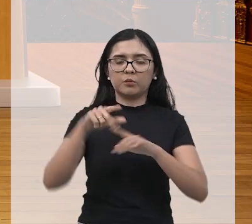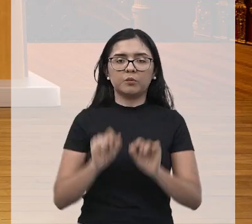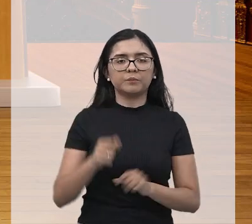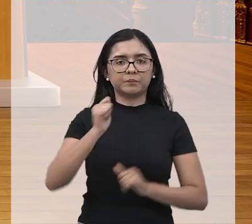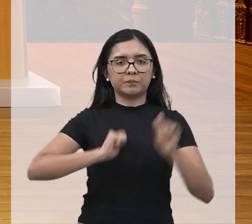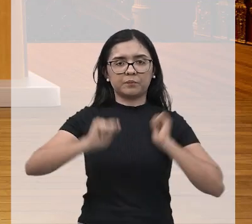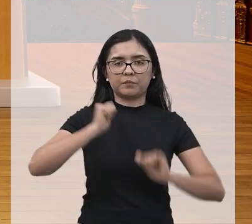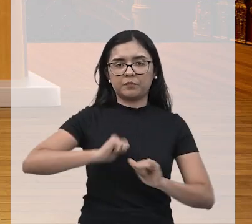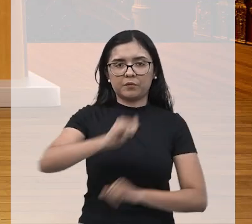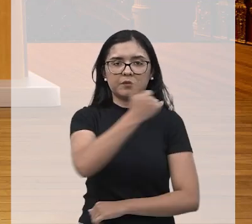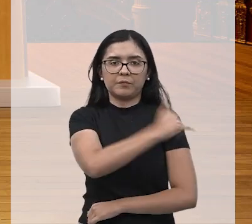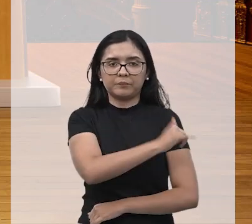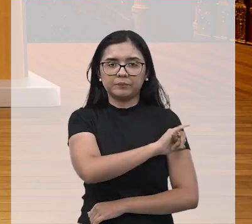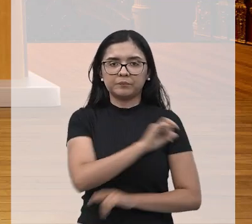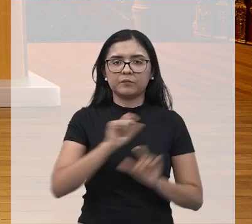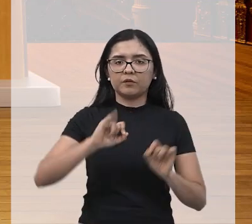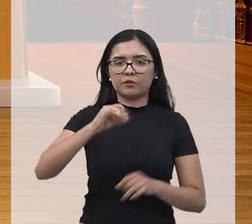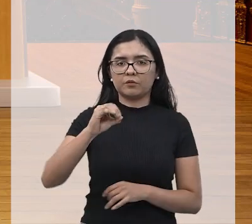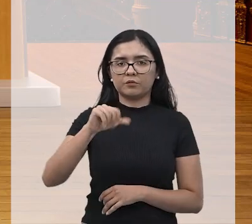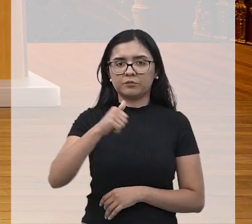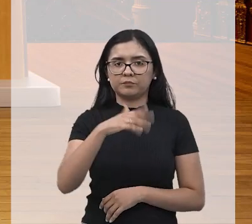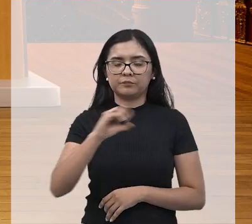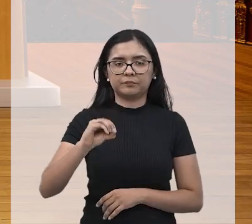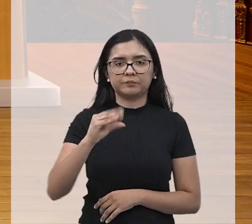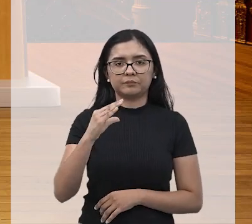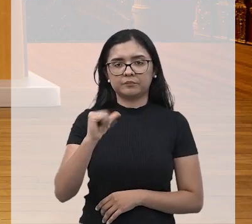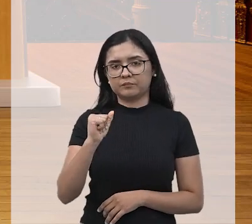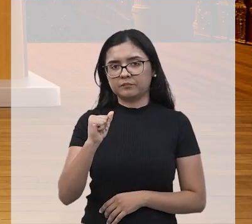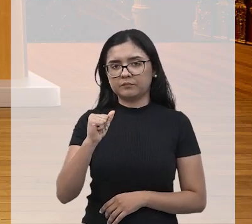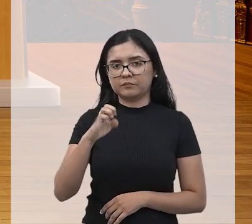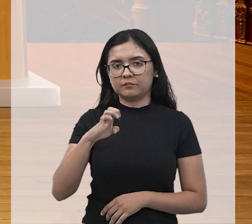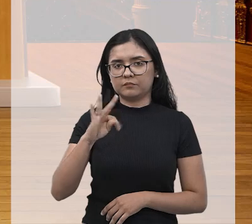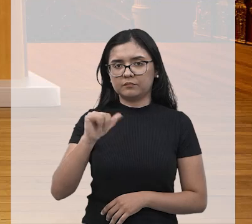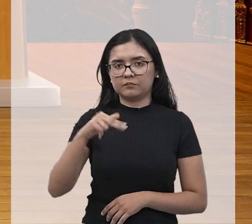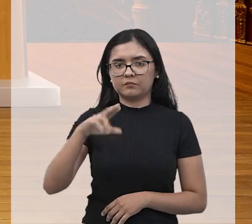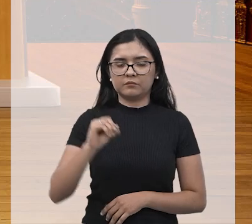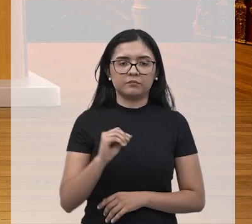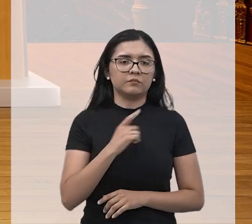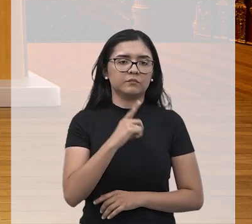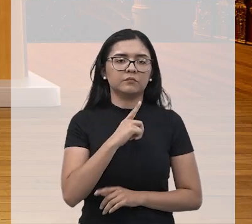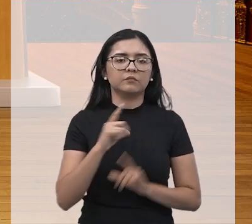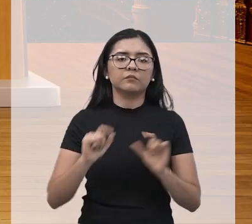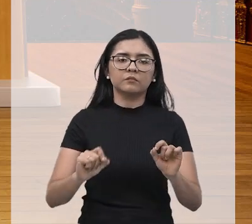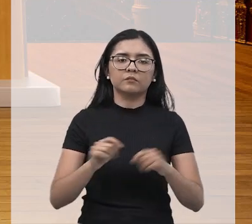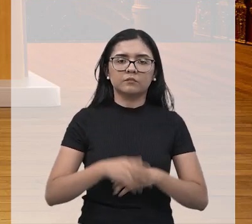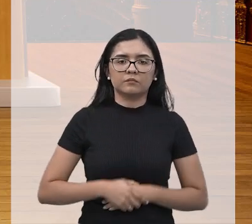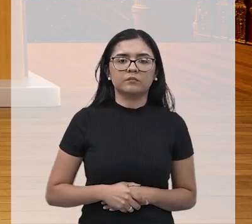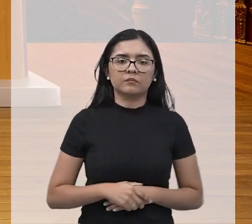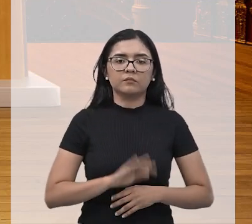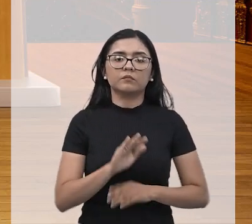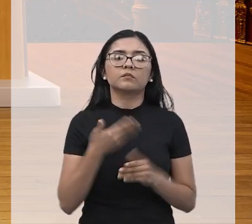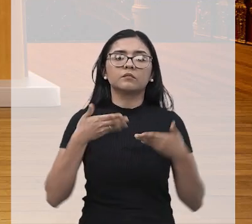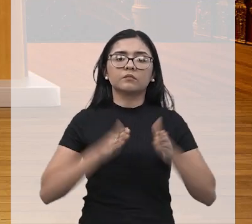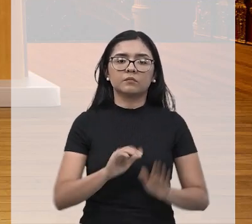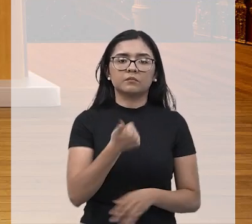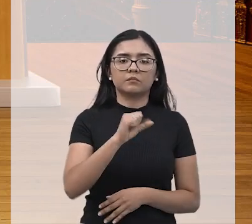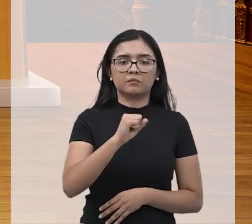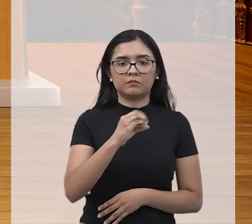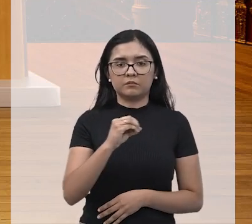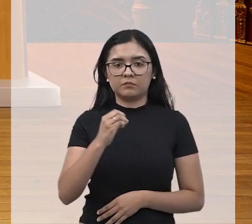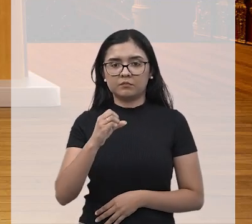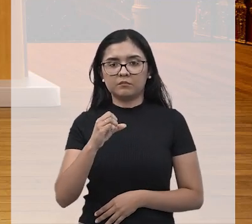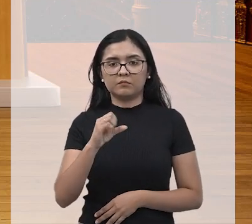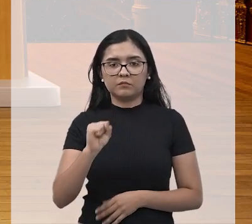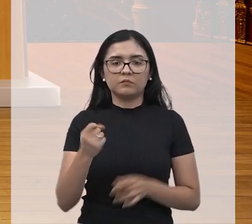ator carioca João Caetano. E aí a gente tem, ele nasceu em 1808 e faleceu em 1863.